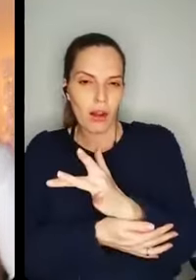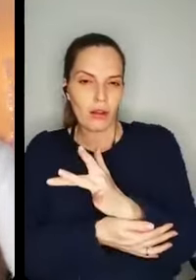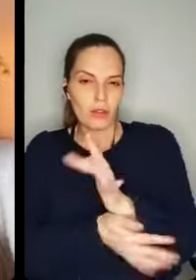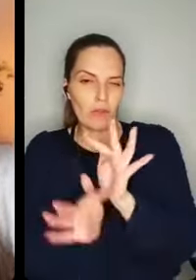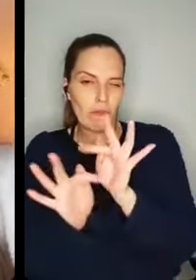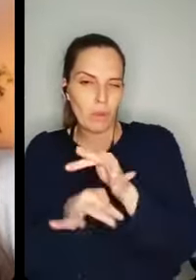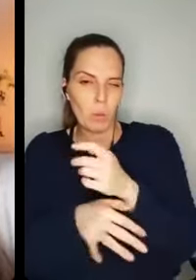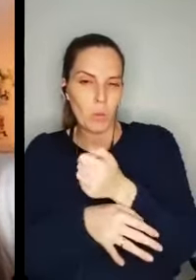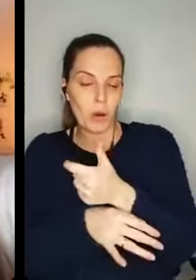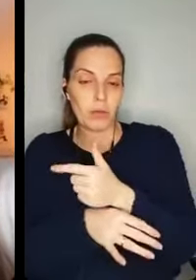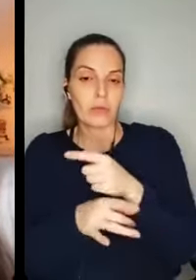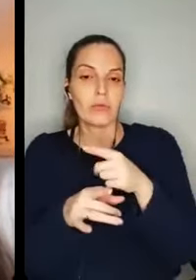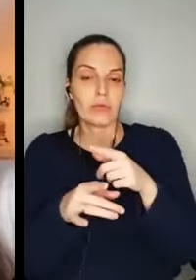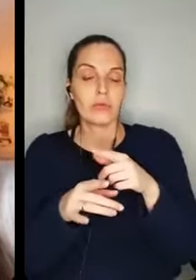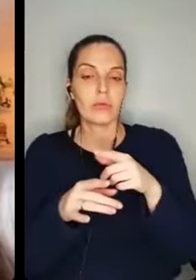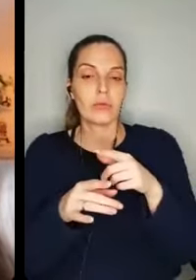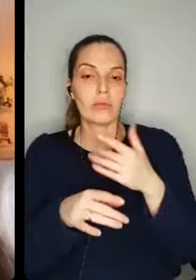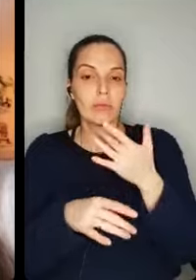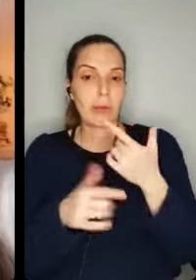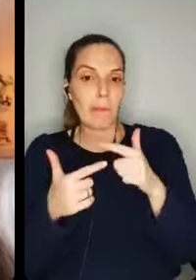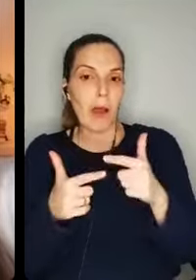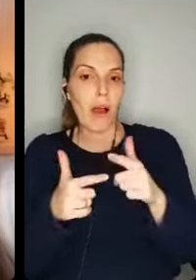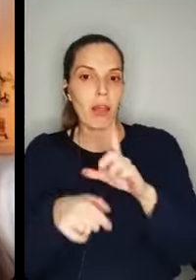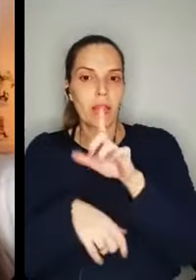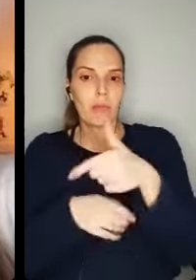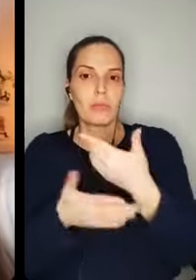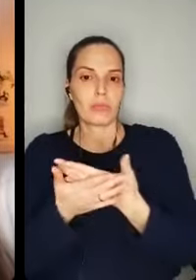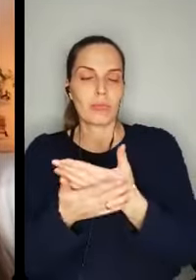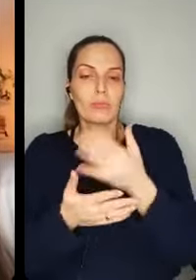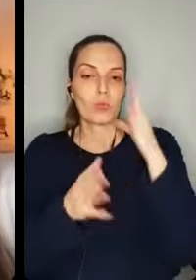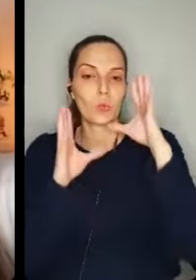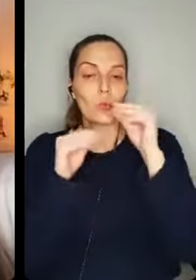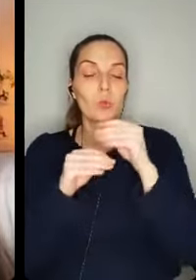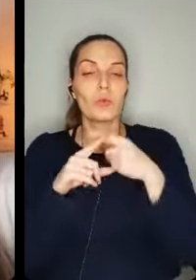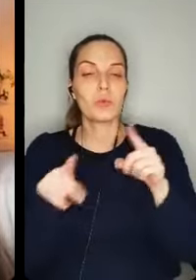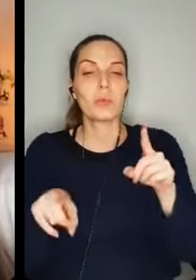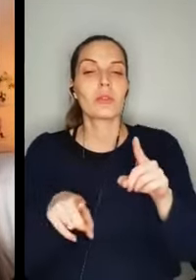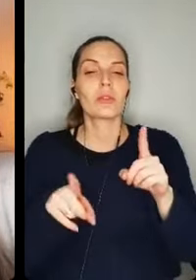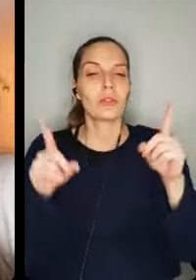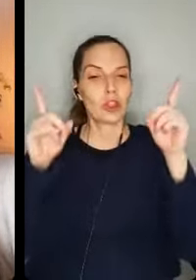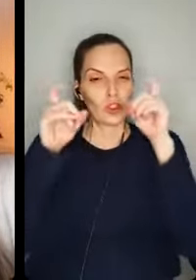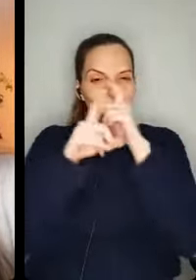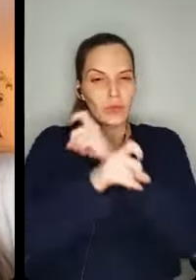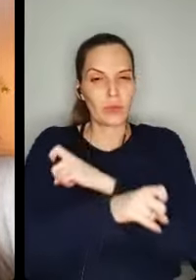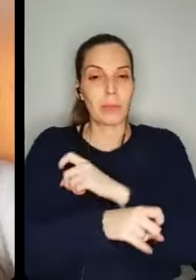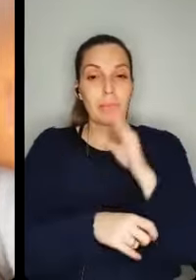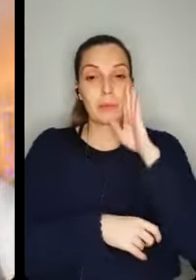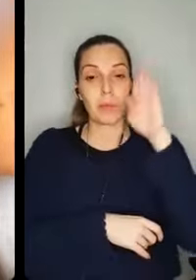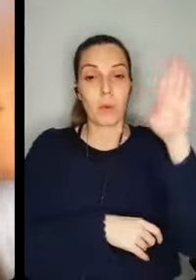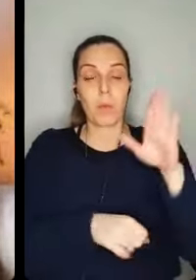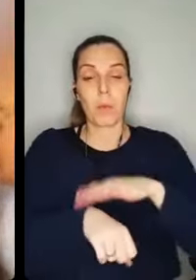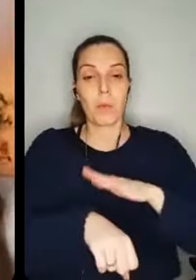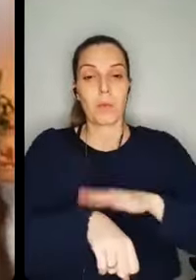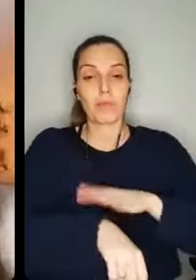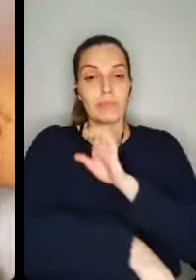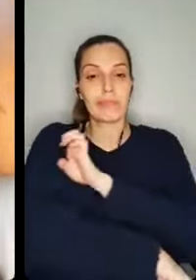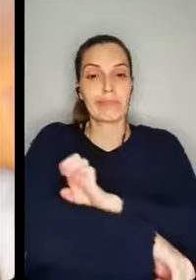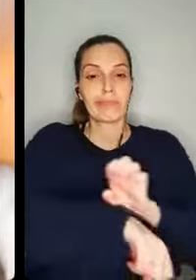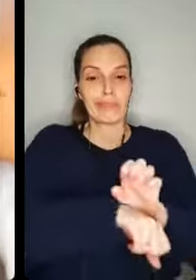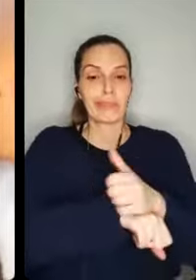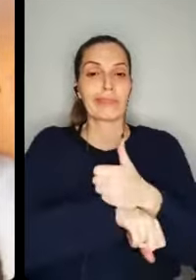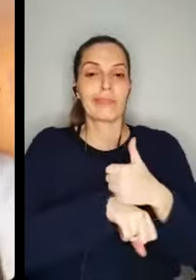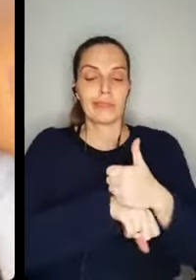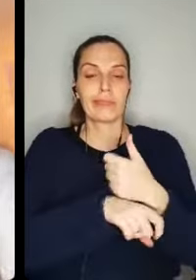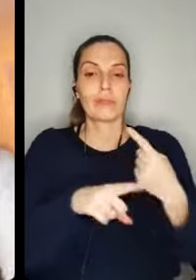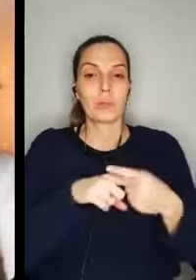dificulta no final do curso, né? Principalmente na questão dos estágios profissionais, porque se a pessoa trabalha a semana inteira, não